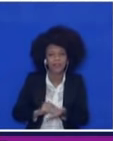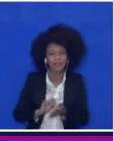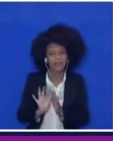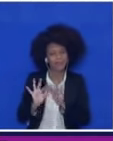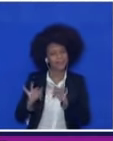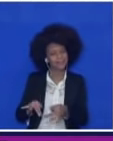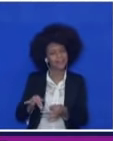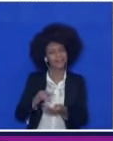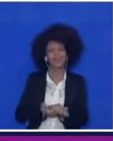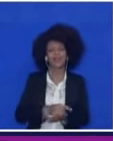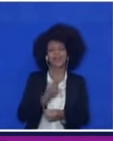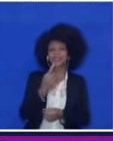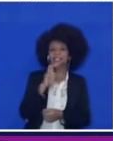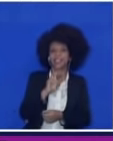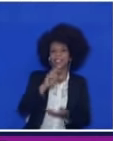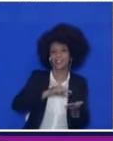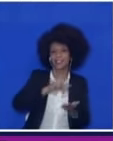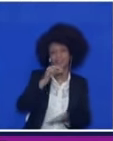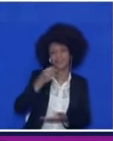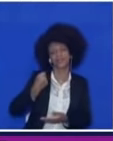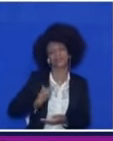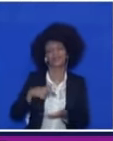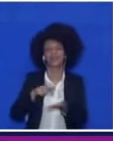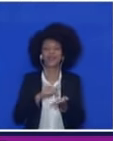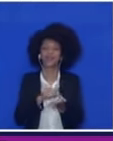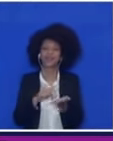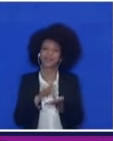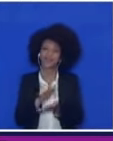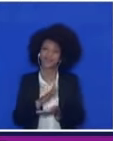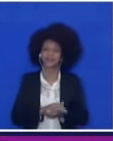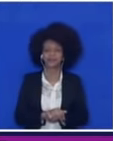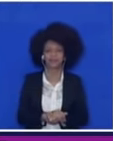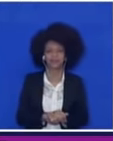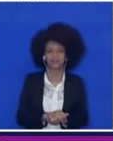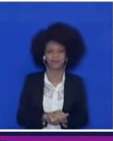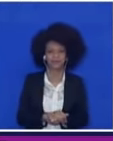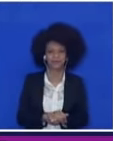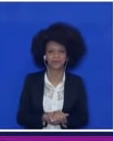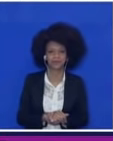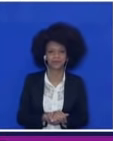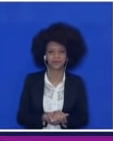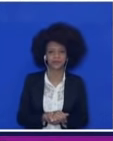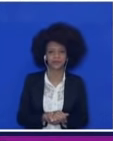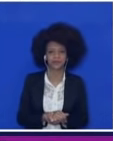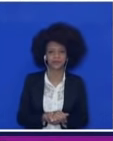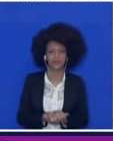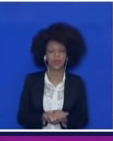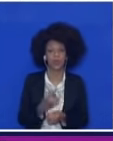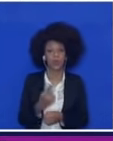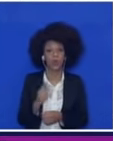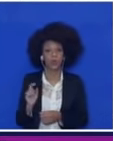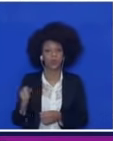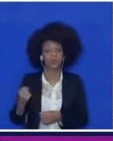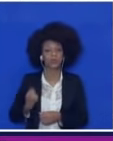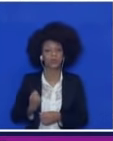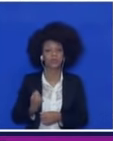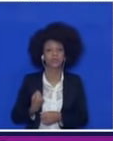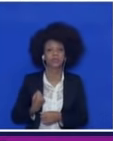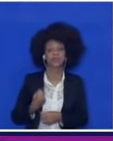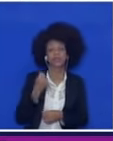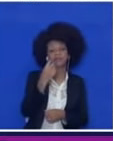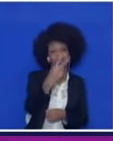para fecharmos as 15 dezenas da Loto Fácil concurso 2.121. Vem chegando, último número,